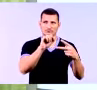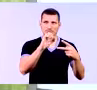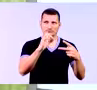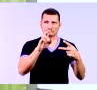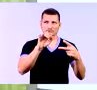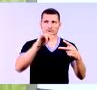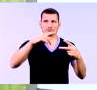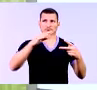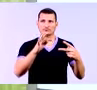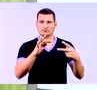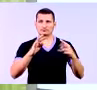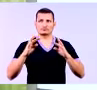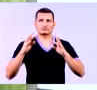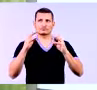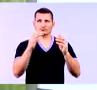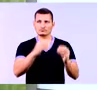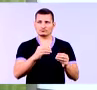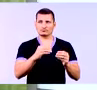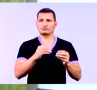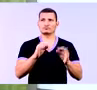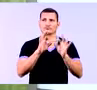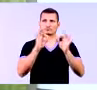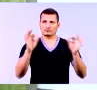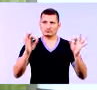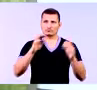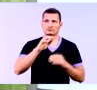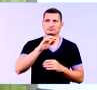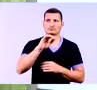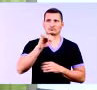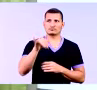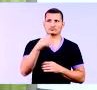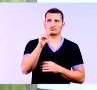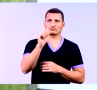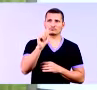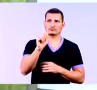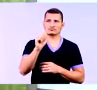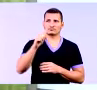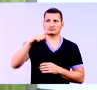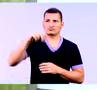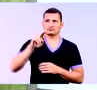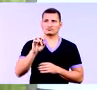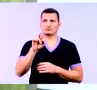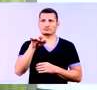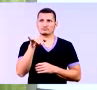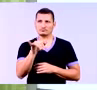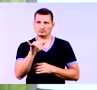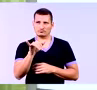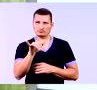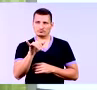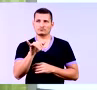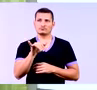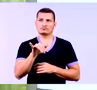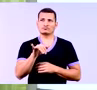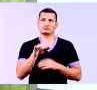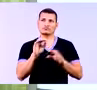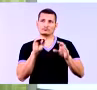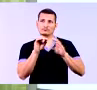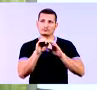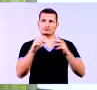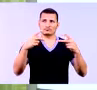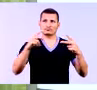Toda a declaração de jQuery deve ser feita dentro da tag script, que fica dentro da tag head. Não esqueçam